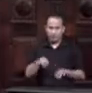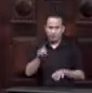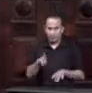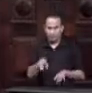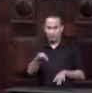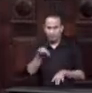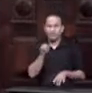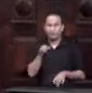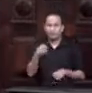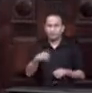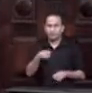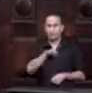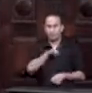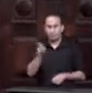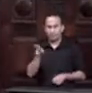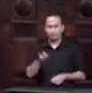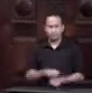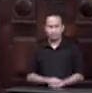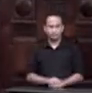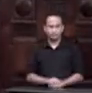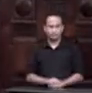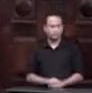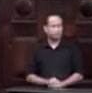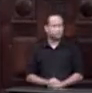ser nominal.